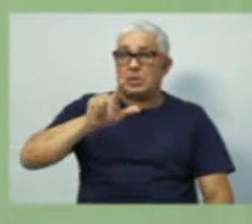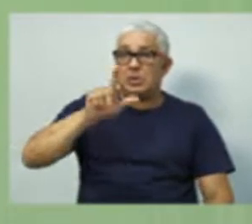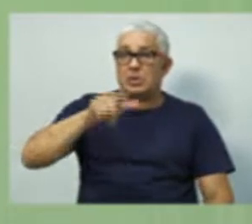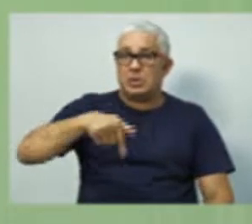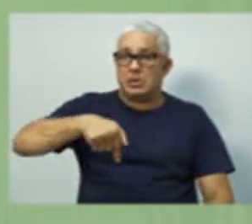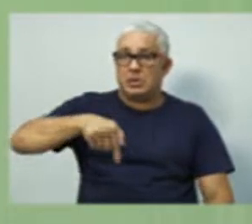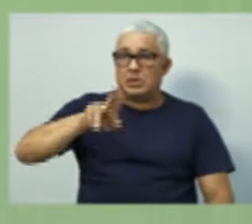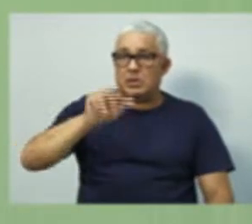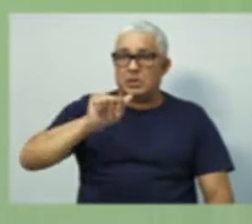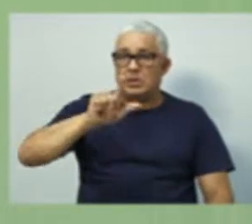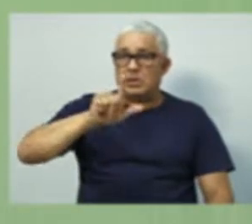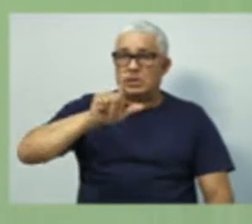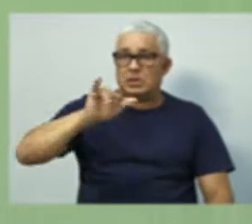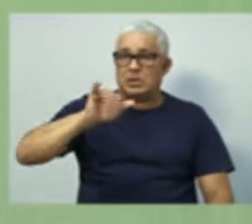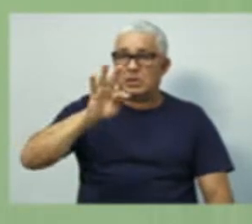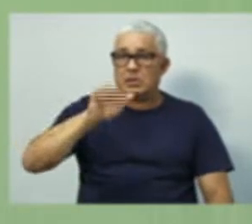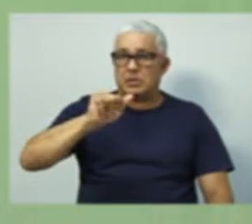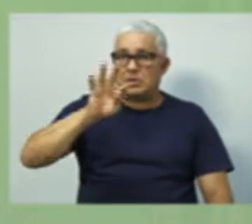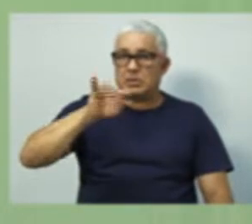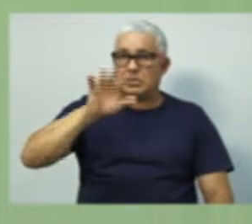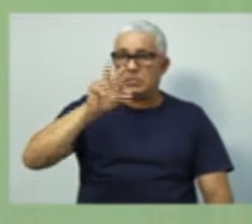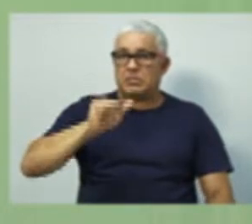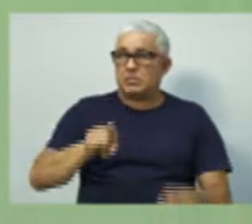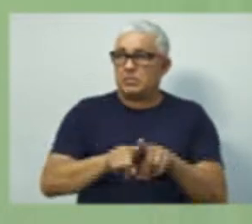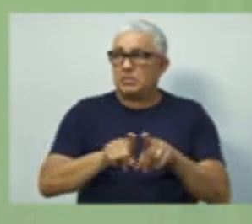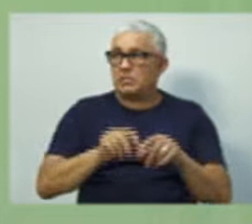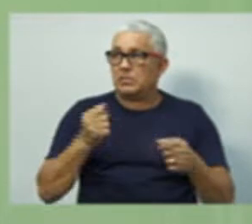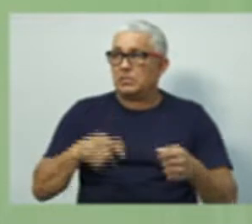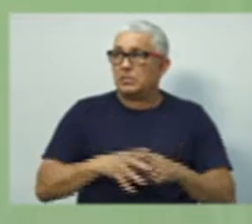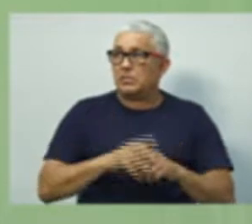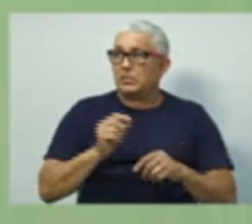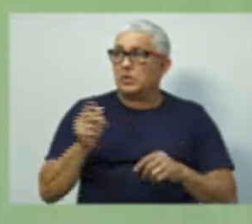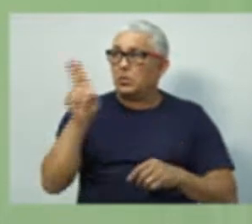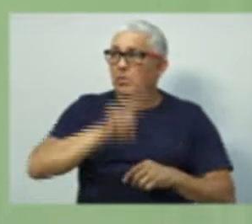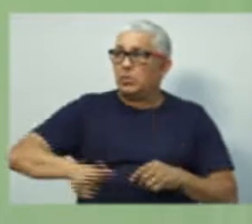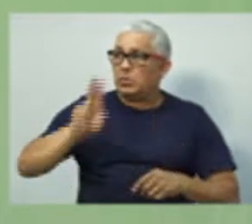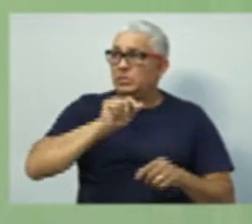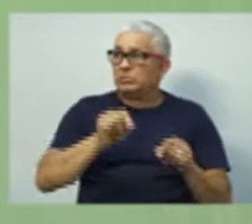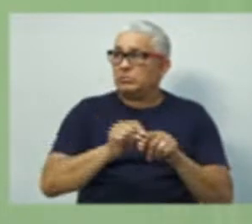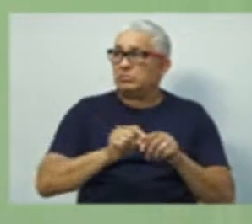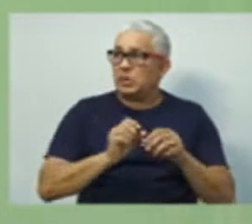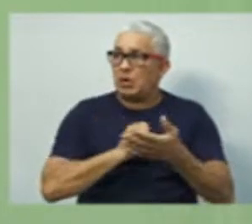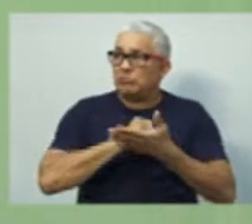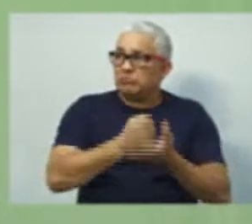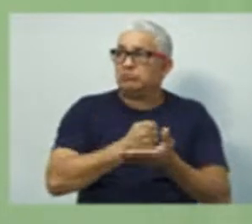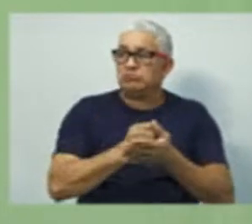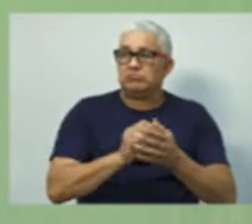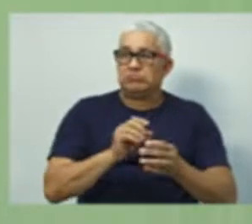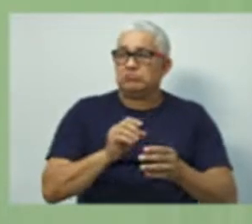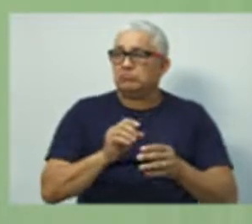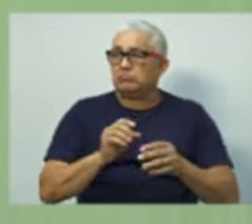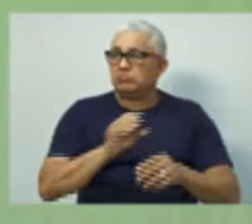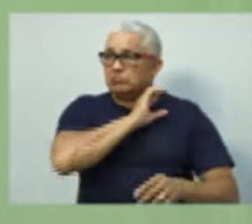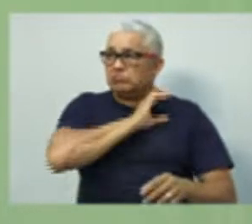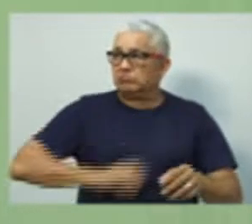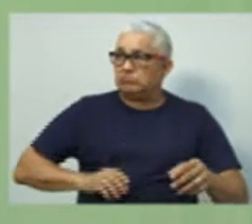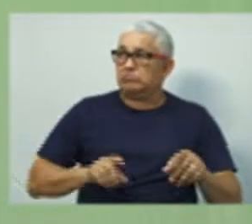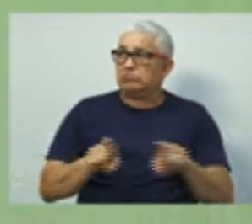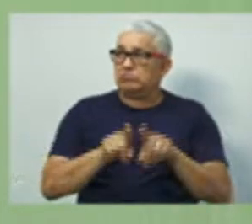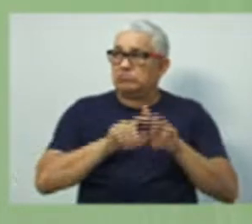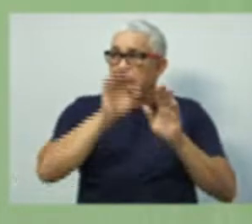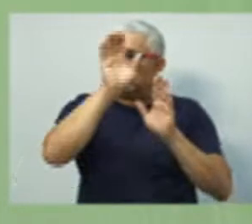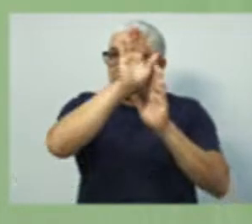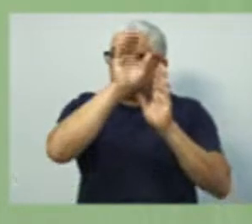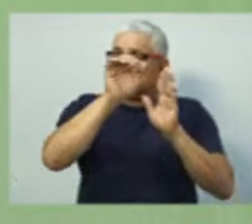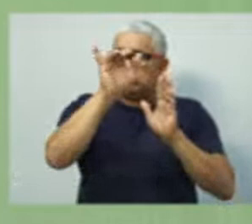para apoiar a coordenação e a implementação desses planos. O orçamento global